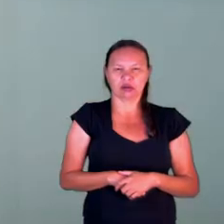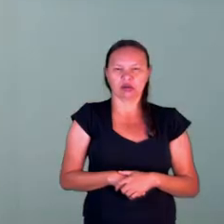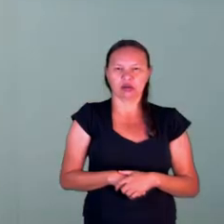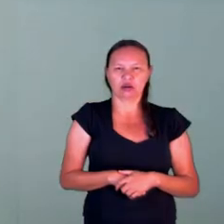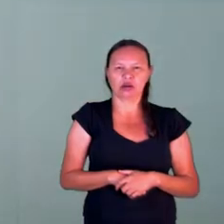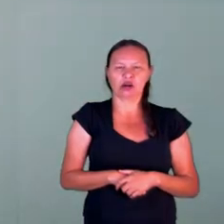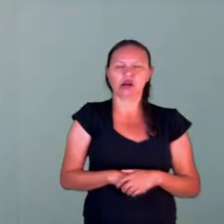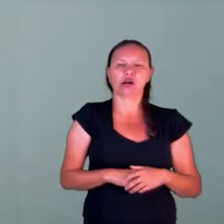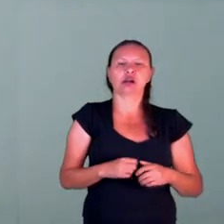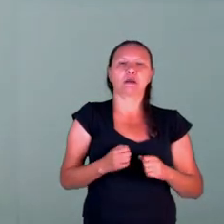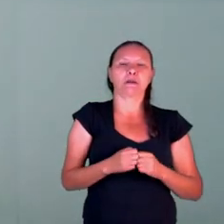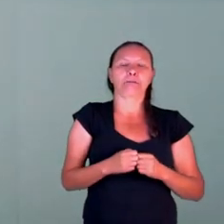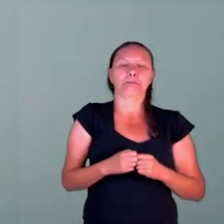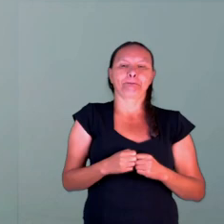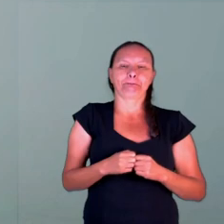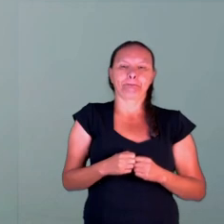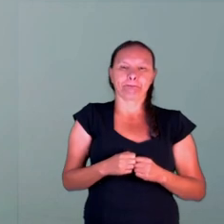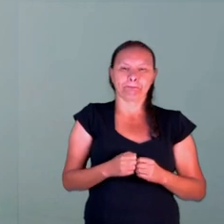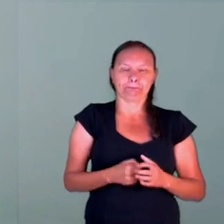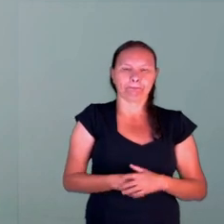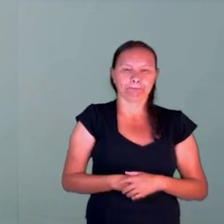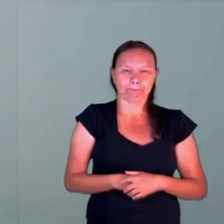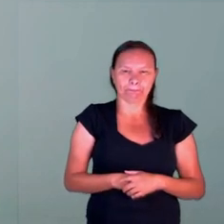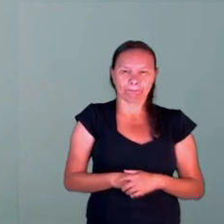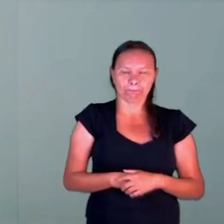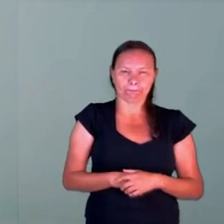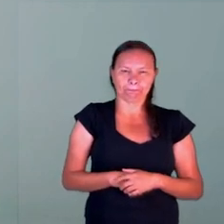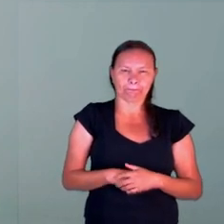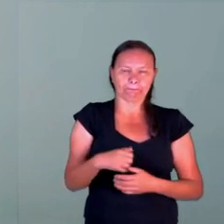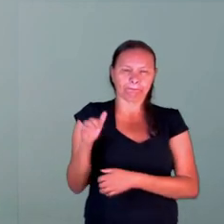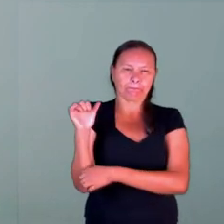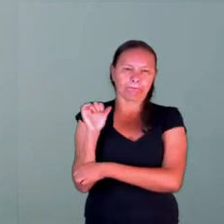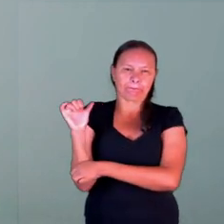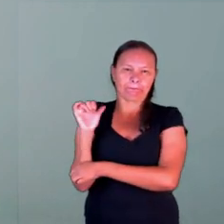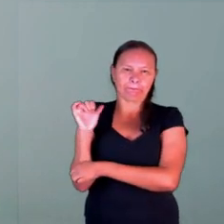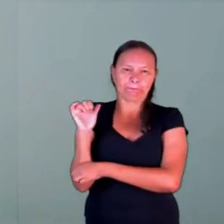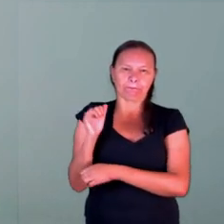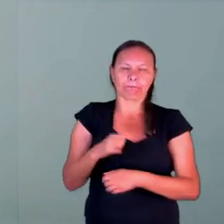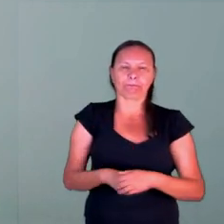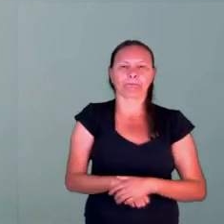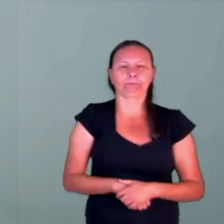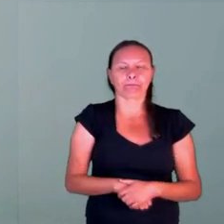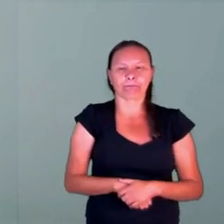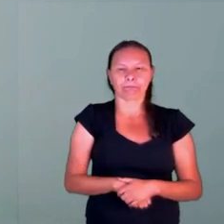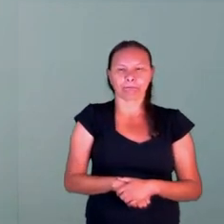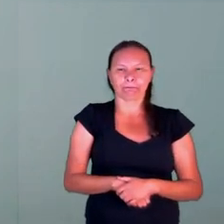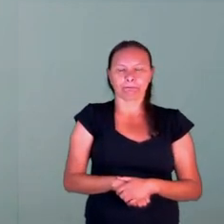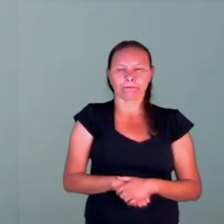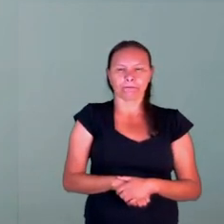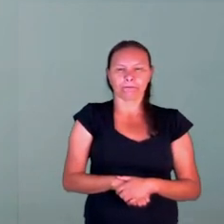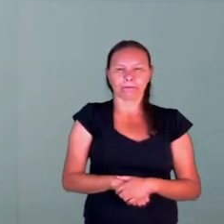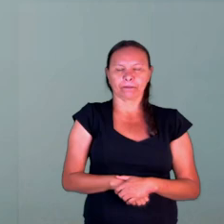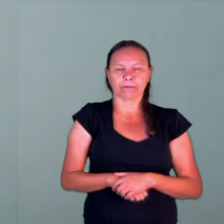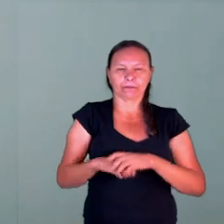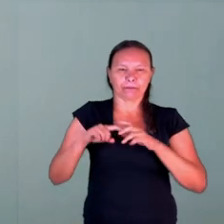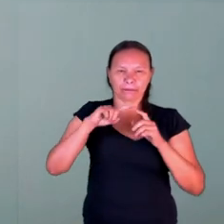aqui vamos ver é esse vídeo do YouTube eu vou tentar aqui espelhar ele na